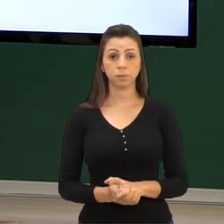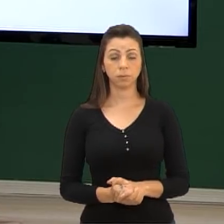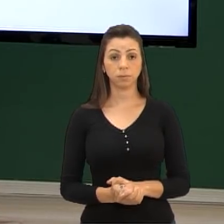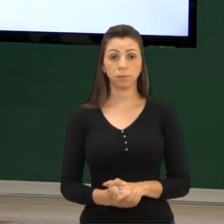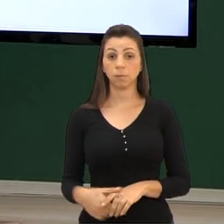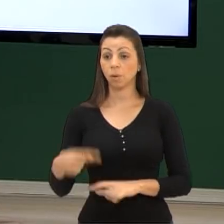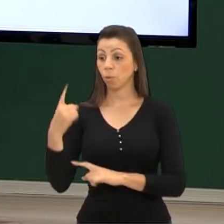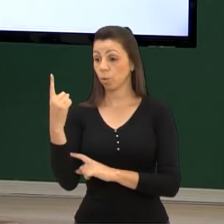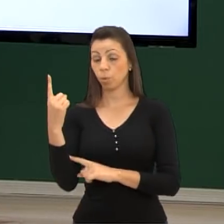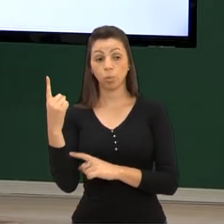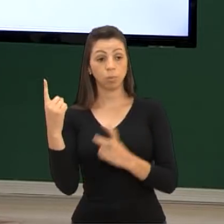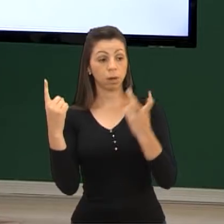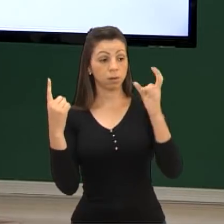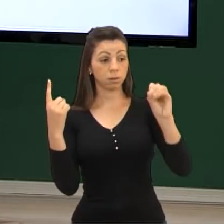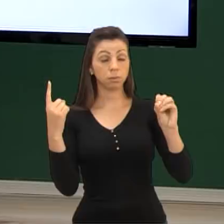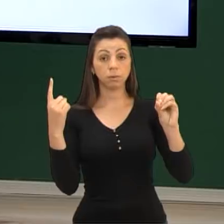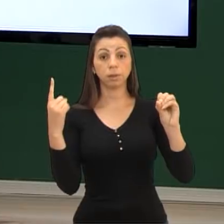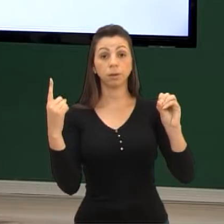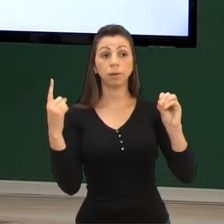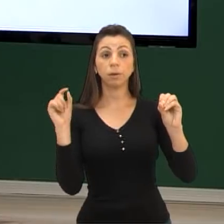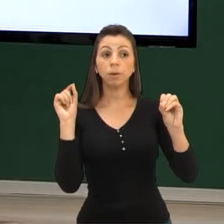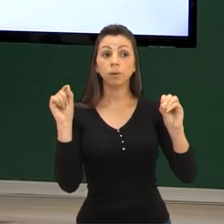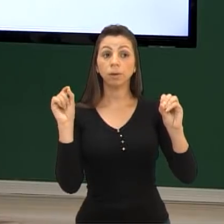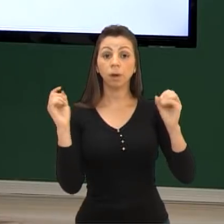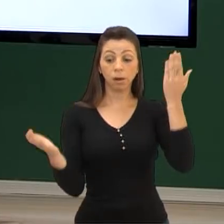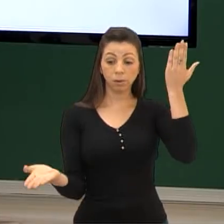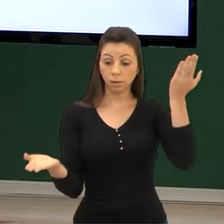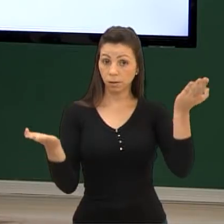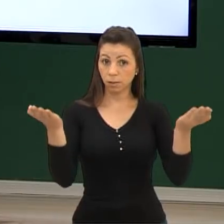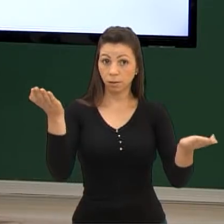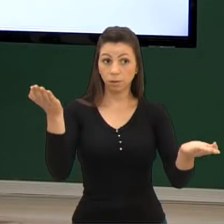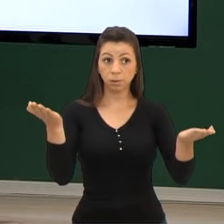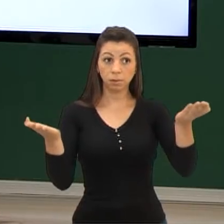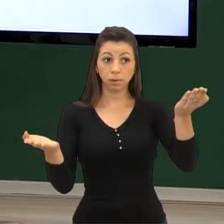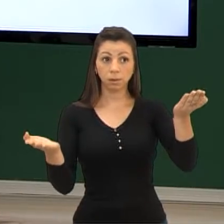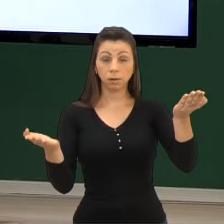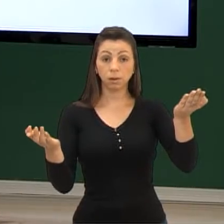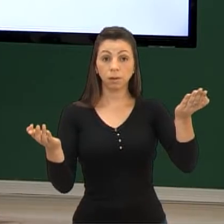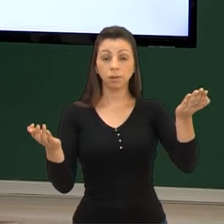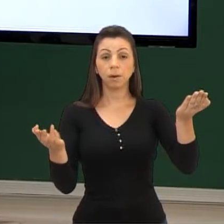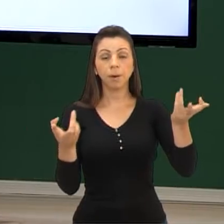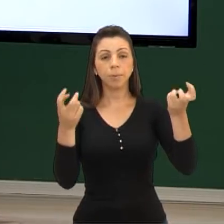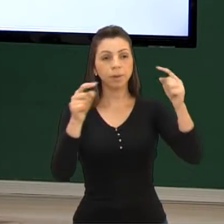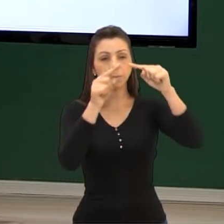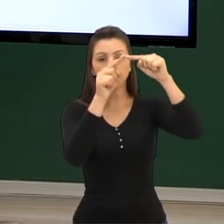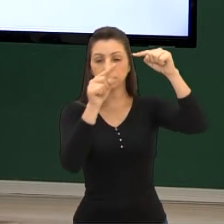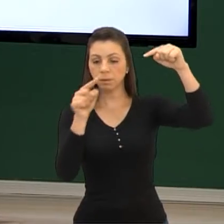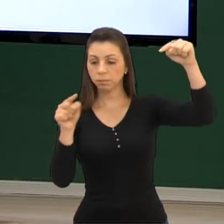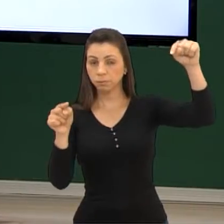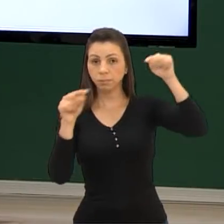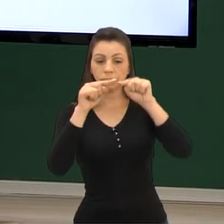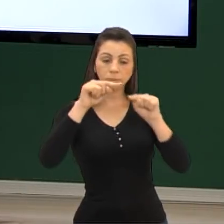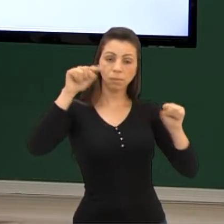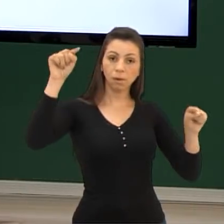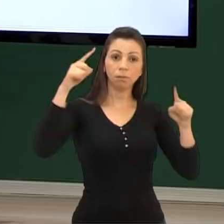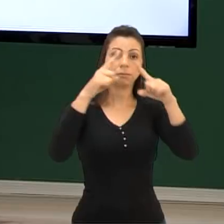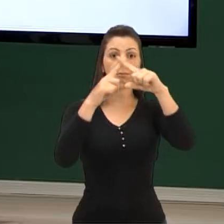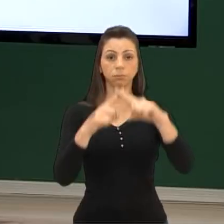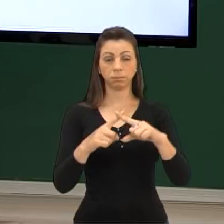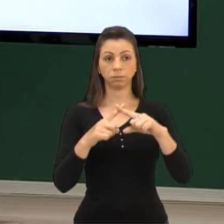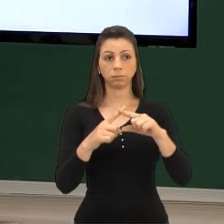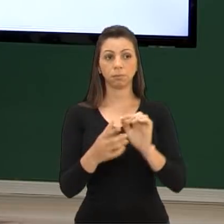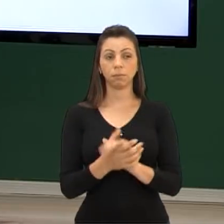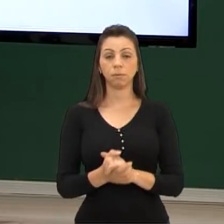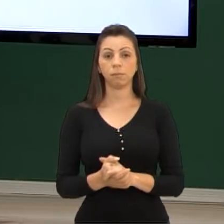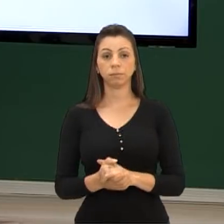para 50, ele está fazendo essa diagonal aqui, essa comparação, essa multiplicação,